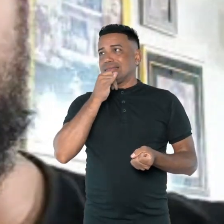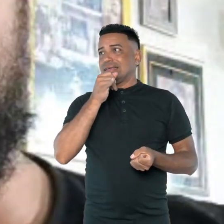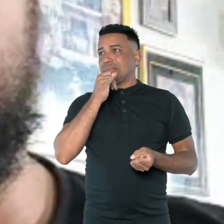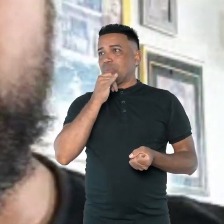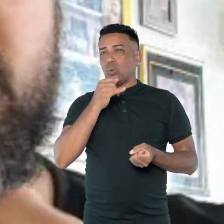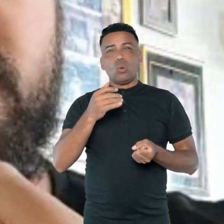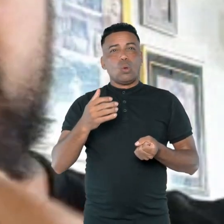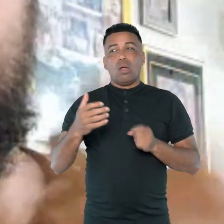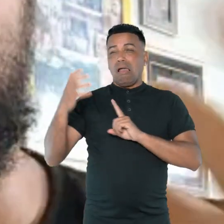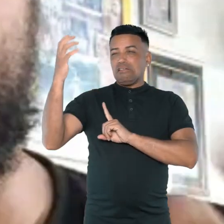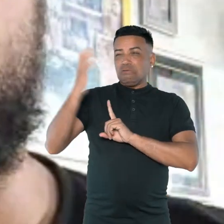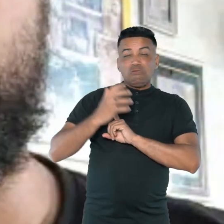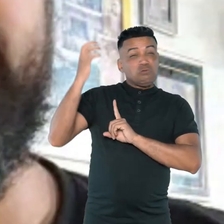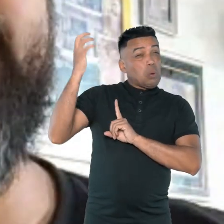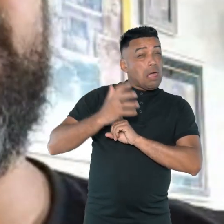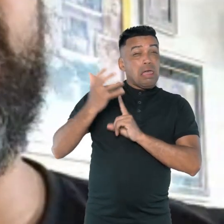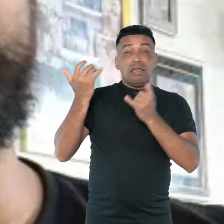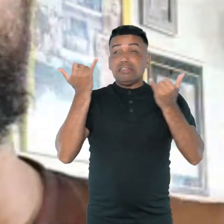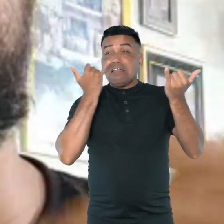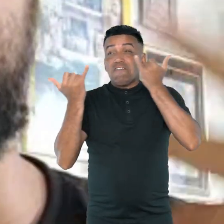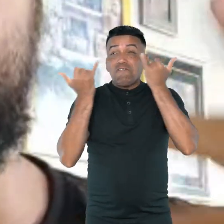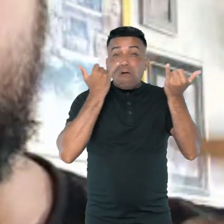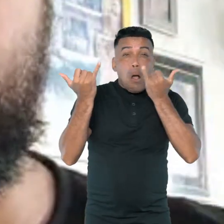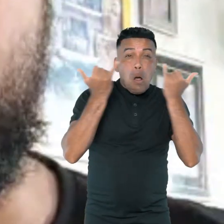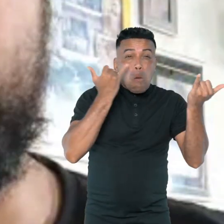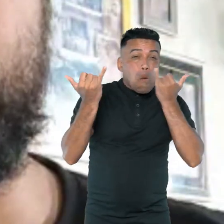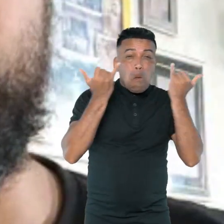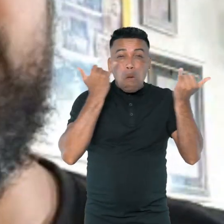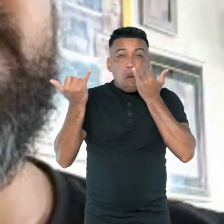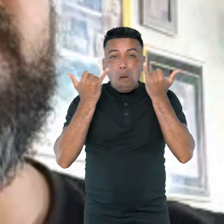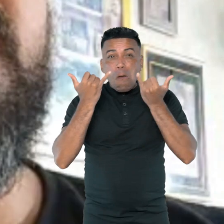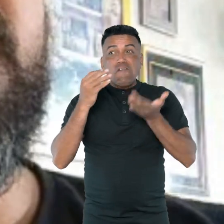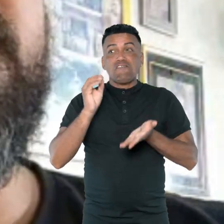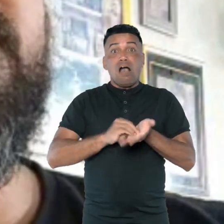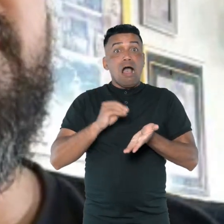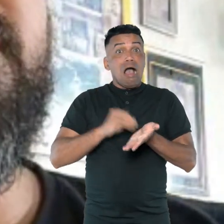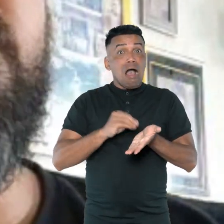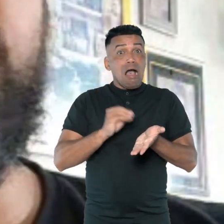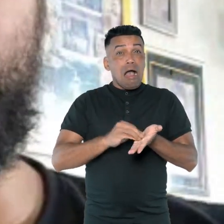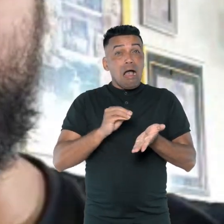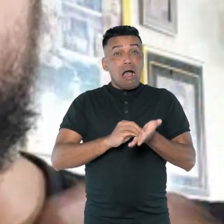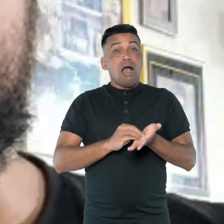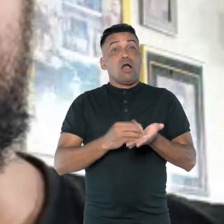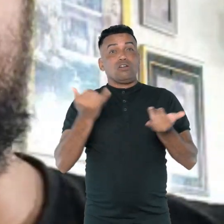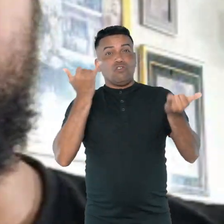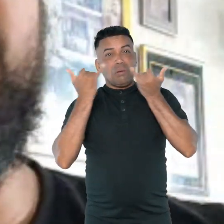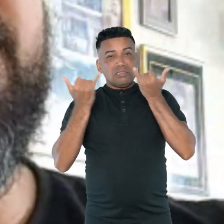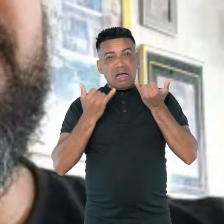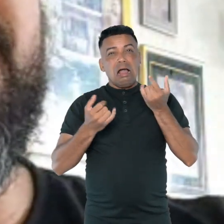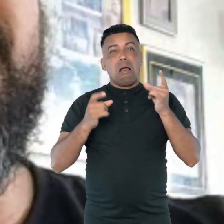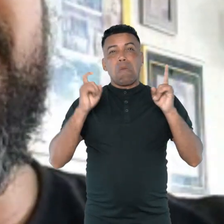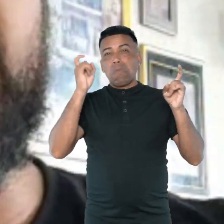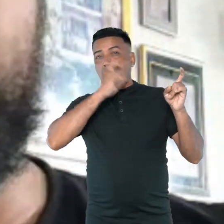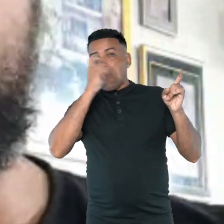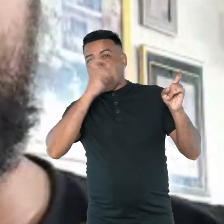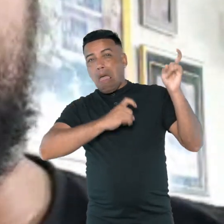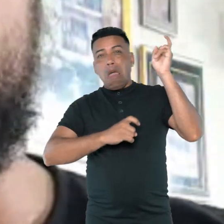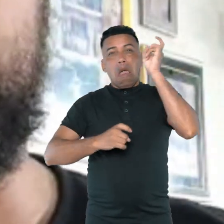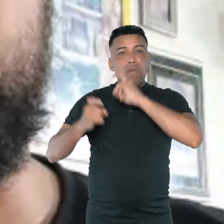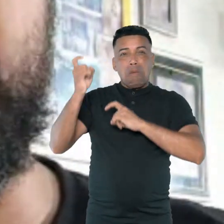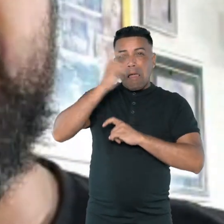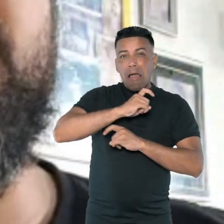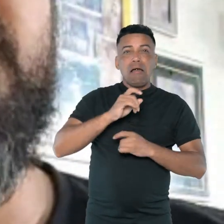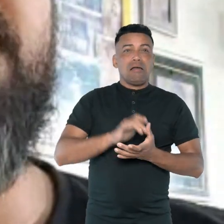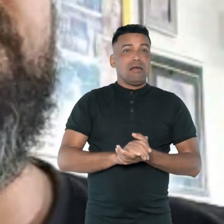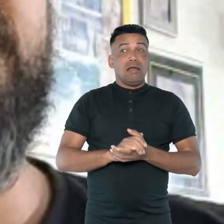movediça de informações, de desinformações, de polarização, de